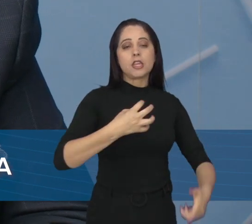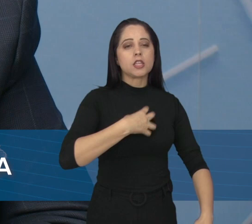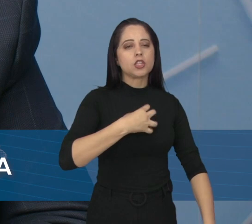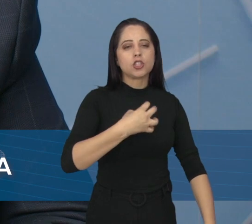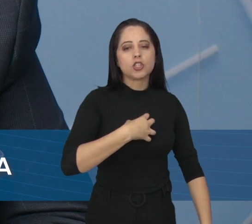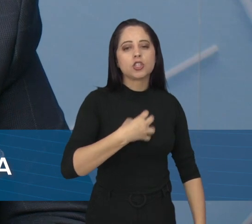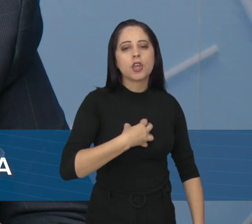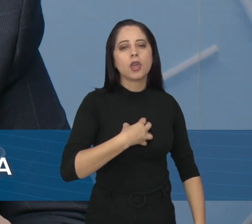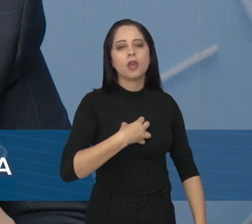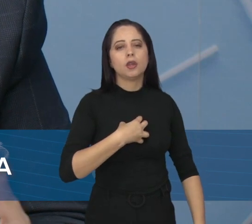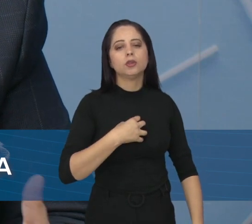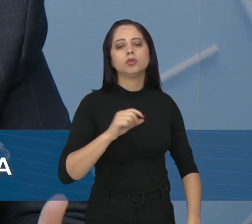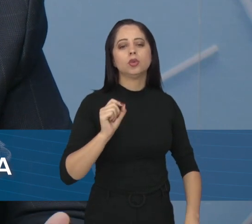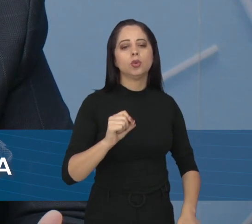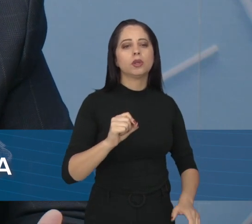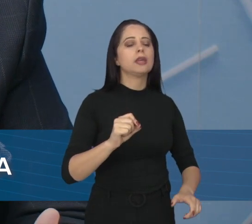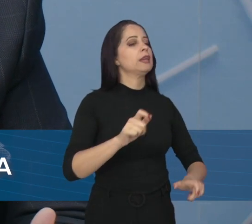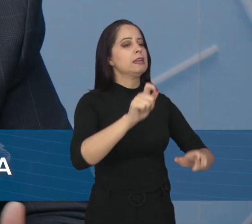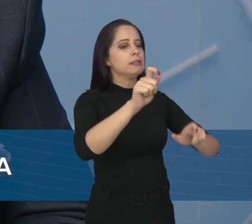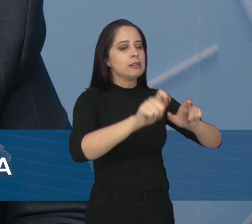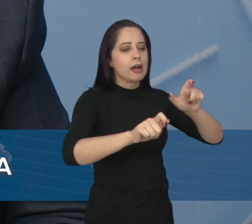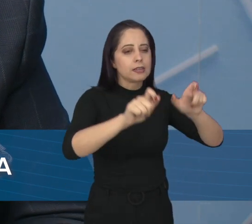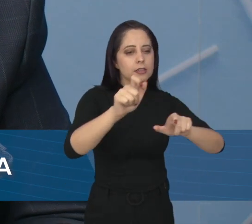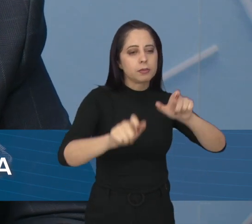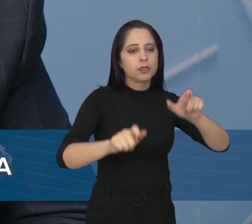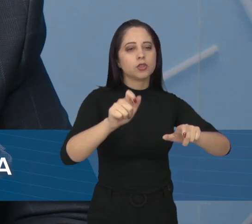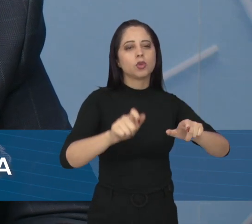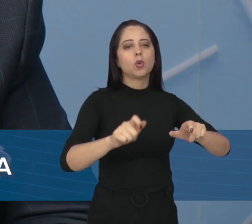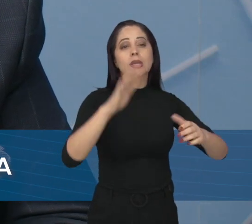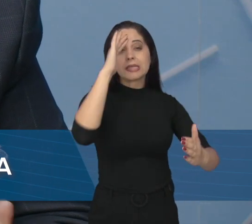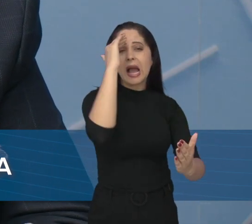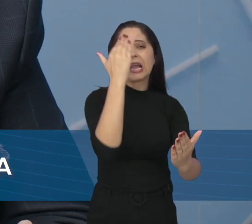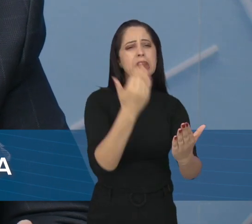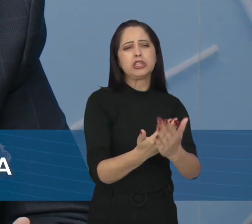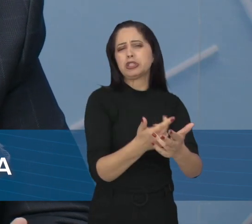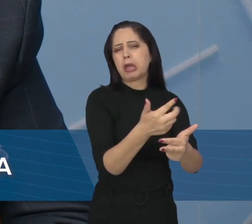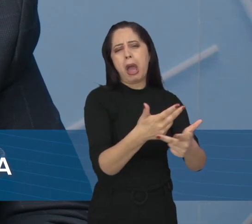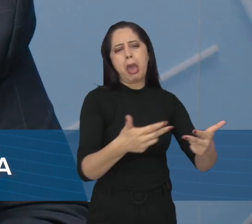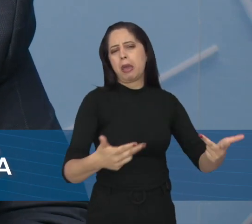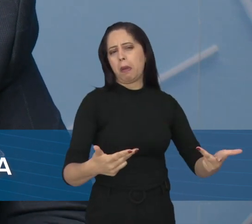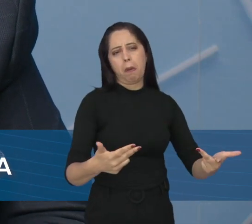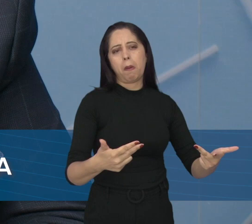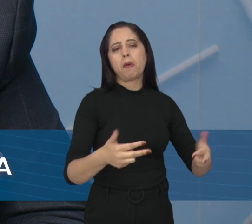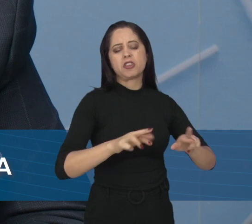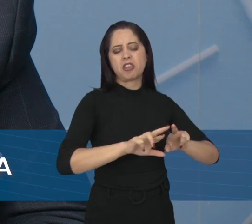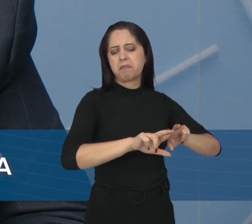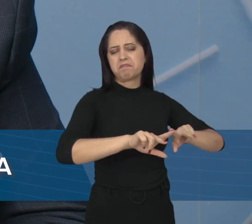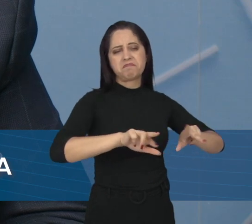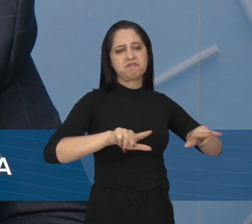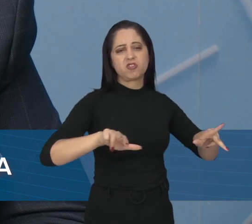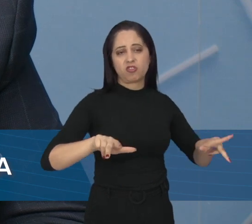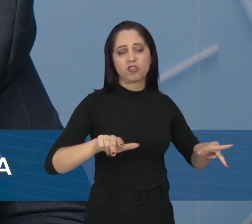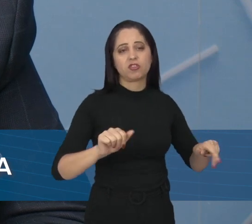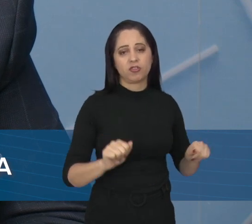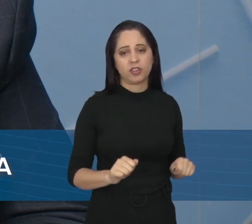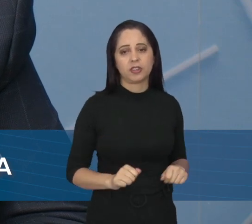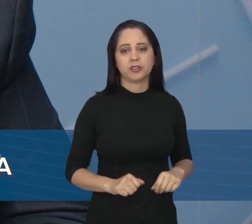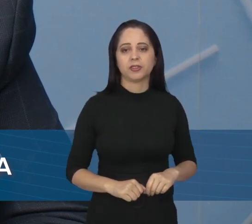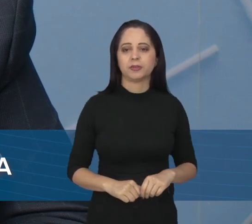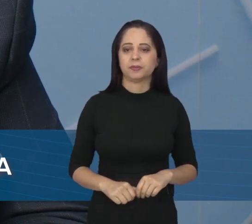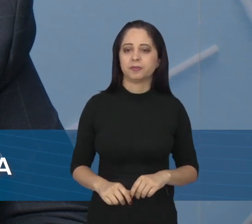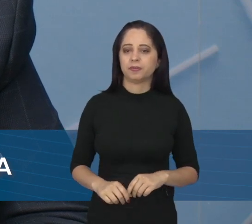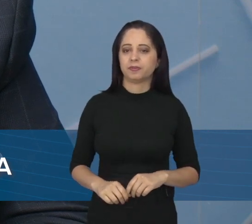onde você se depara com o transcendente. Eu penso que num primeiro momento seja